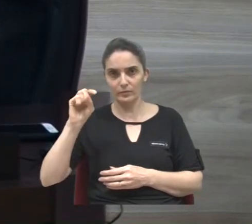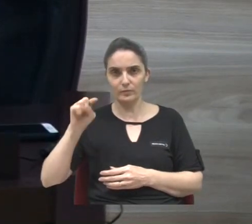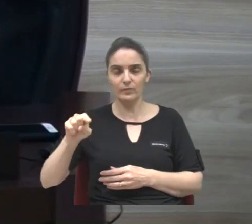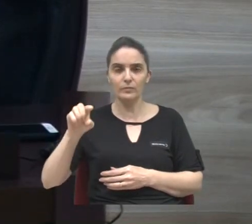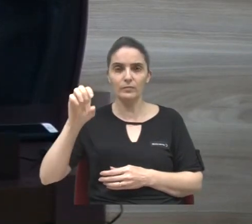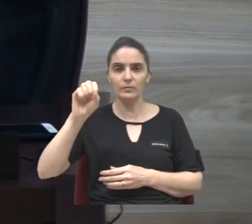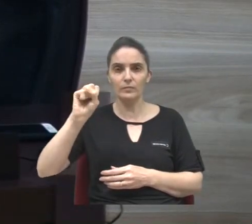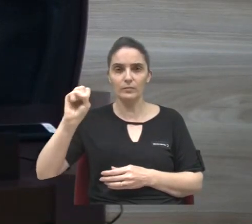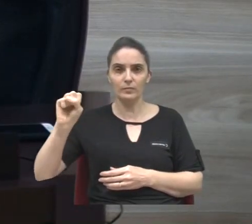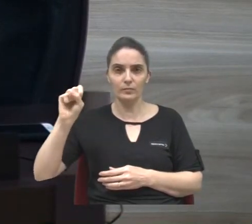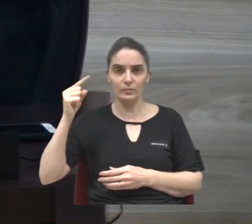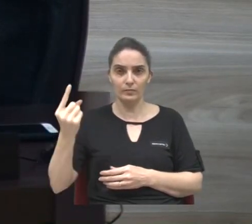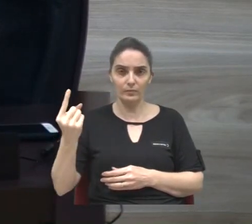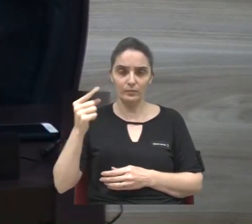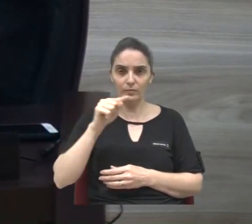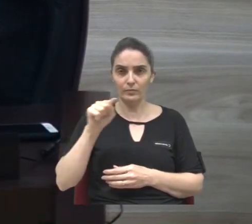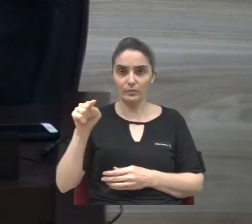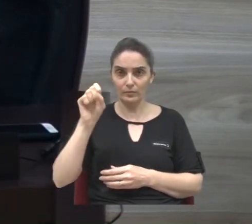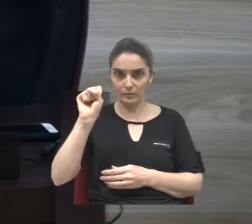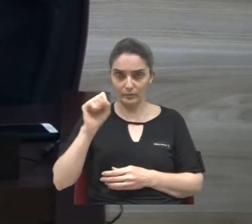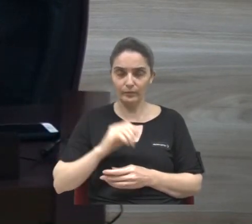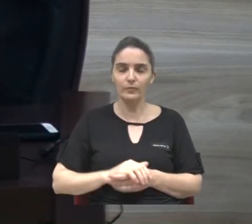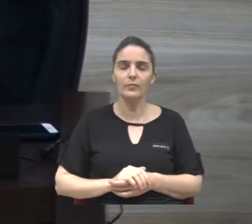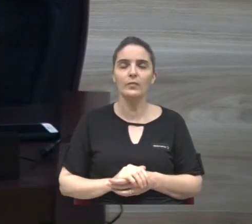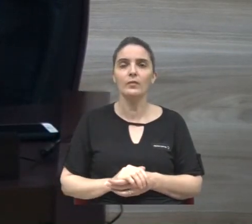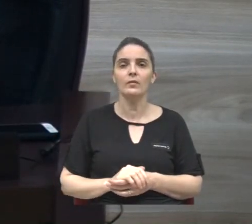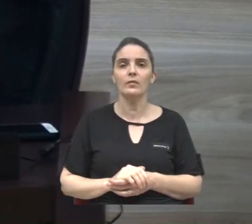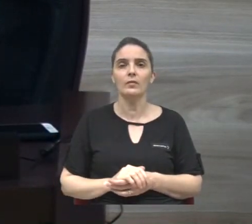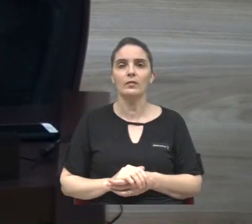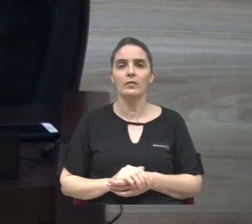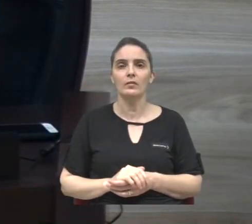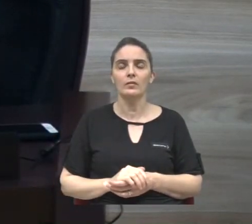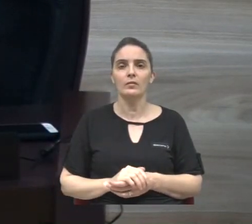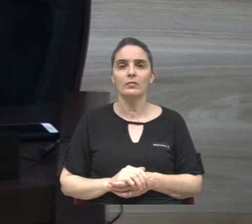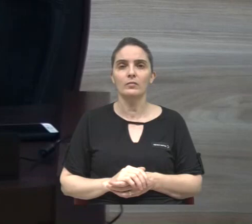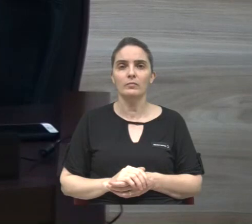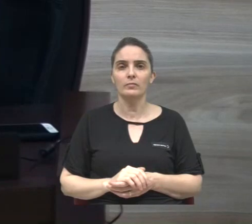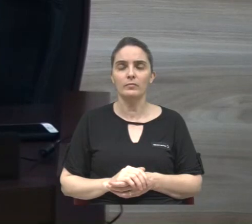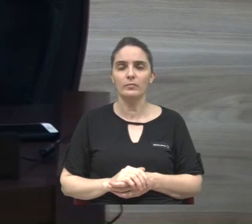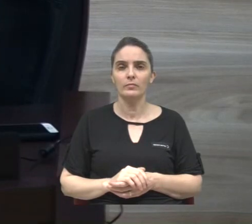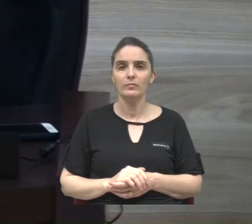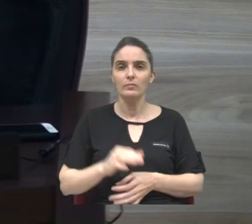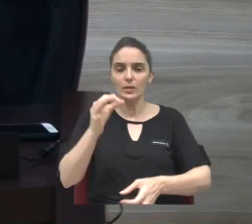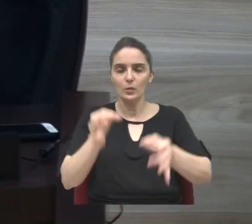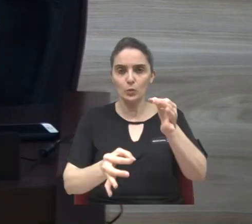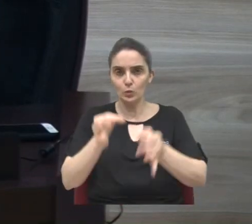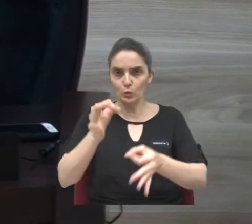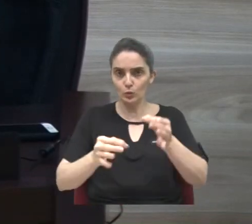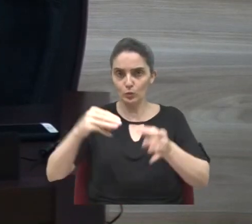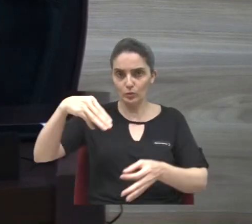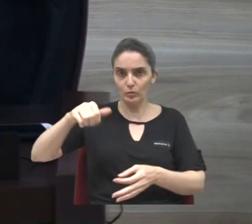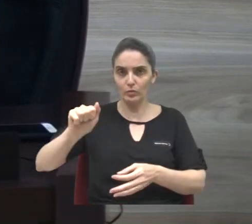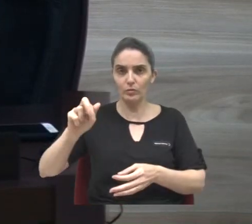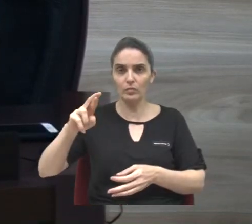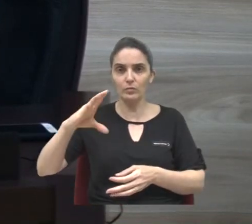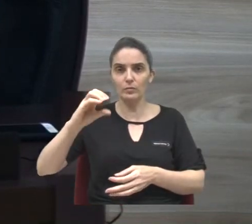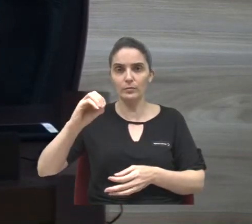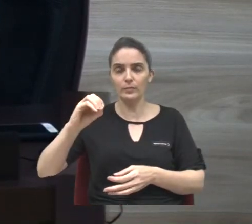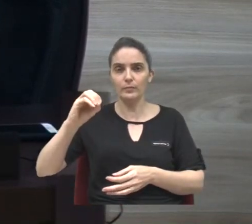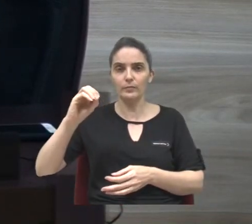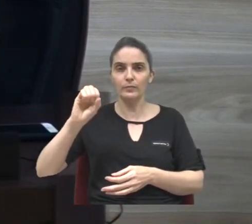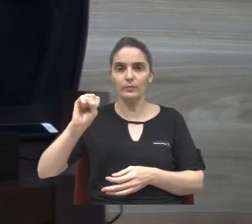2004-01.1.08081-8 da Terceira Vara da Fazenda Pública do Distrito Federal, o juiz de direito, Dr. Marco Antônio da Silva